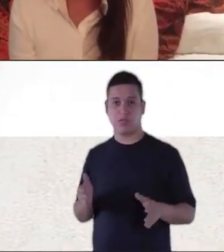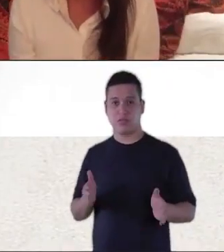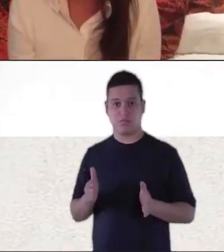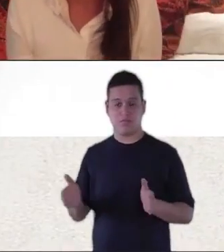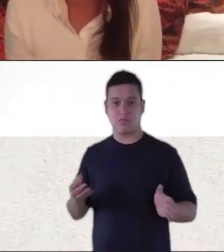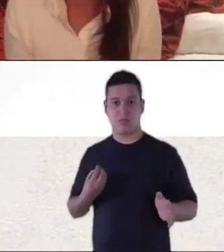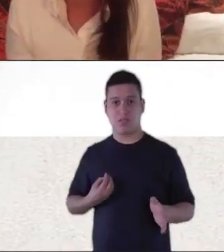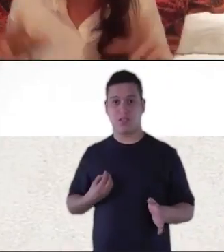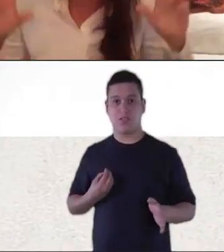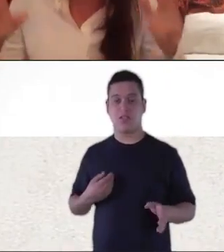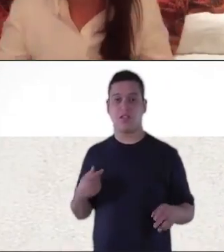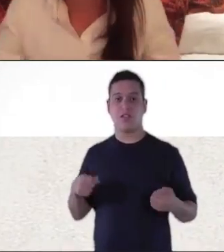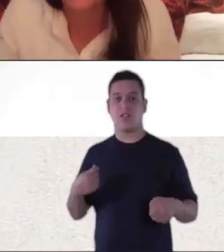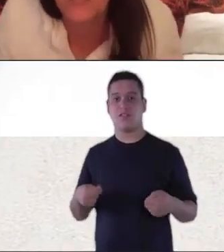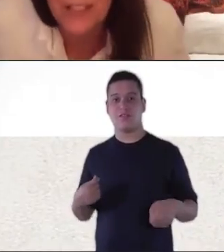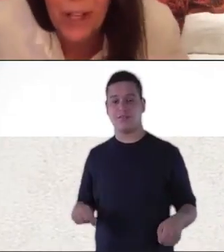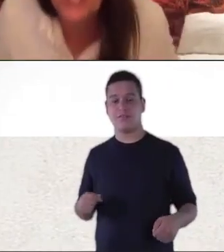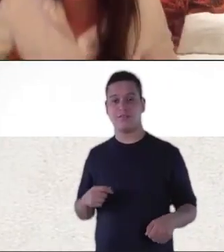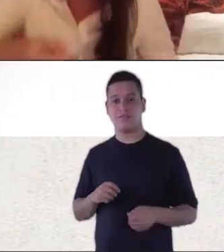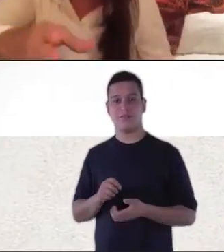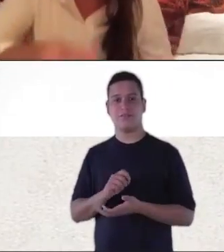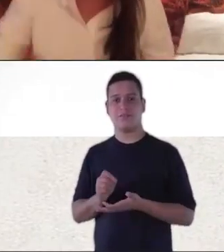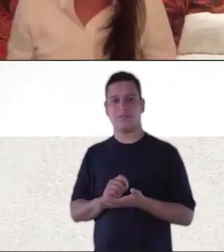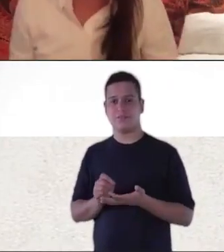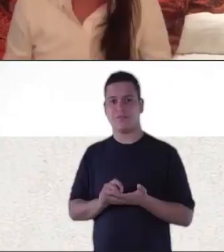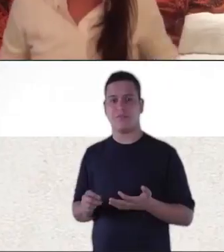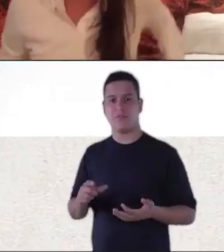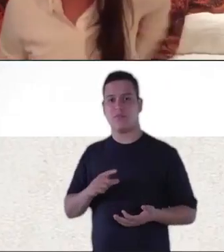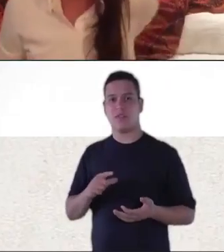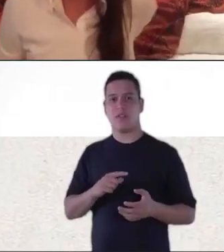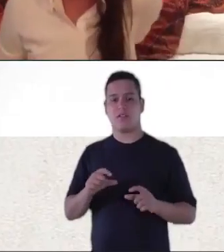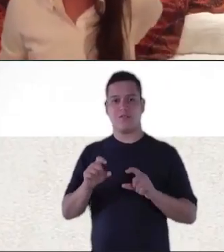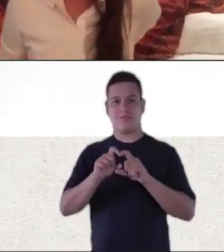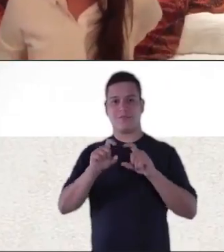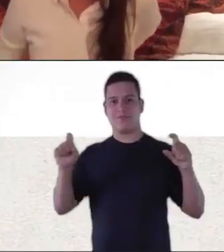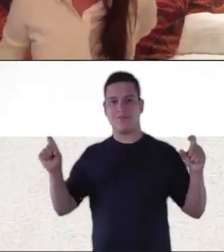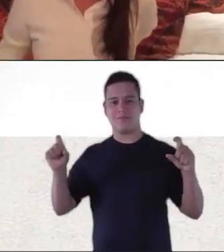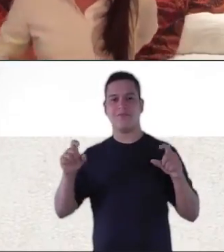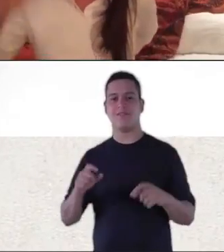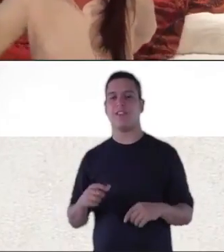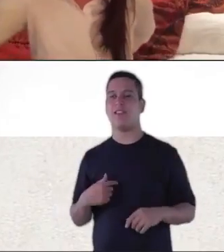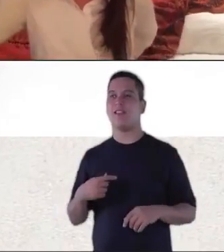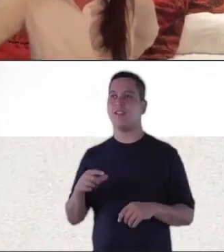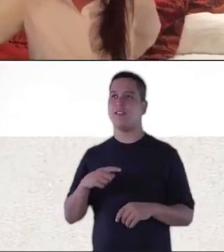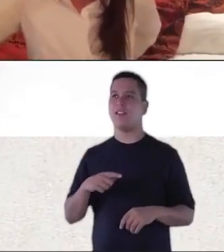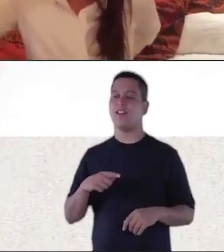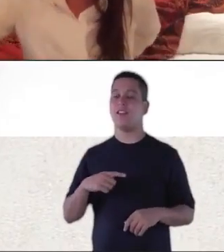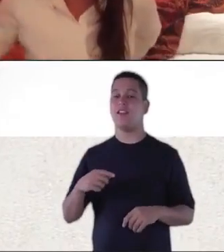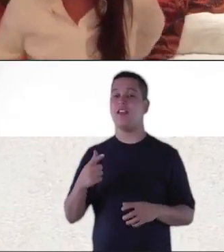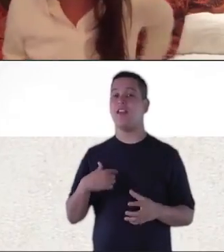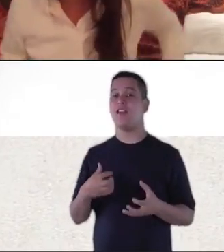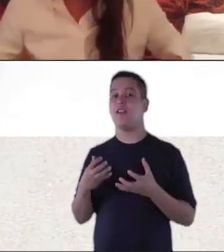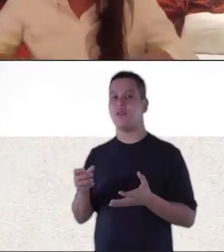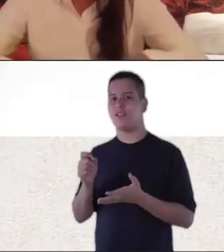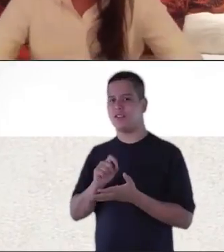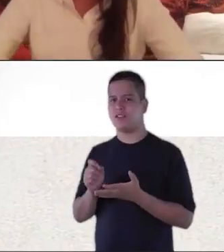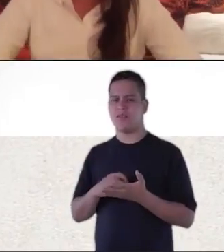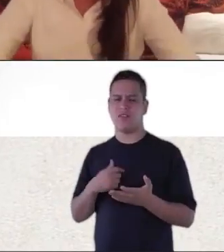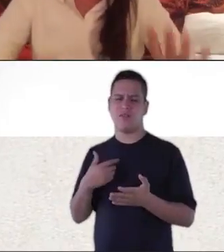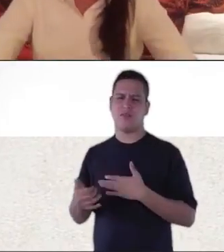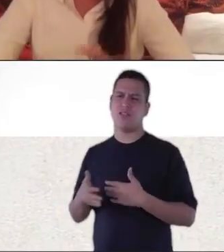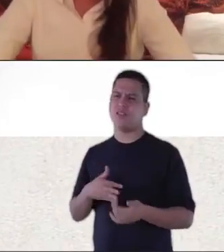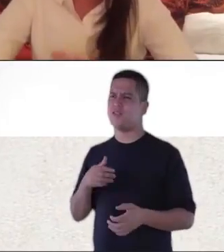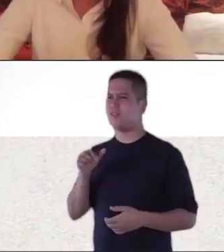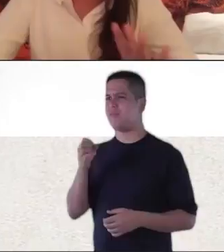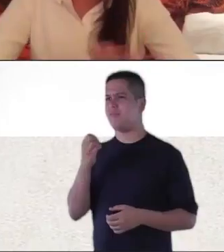escrever, eu falei, cara, é que nem aquela frase que a gente ama, eu e Tony da Gaivota, que o cara fala, eu queria ser um escritor, nem que eu fosse um mau escritor. Eu falei,